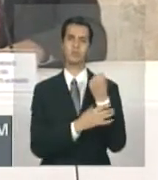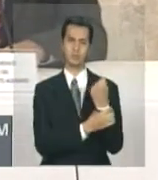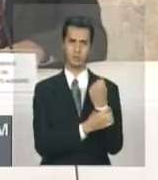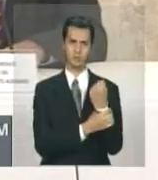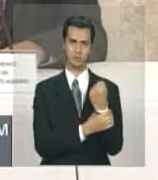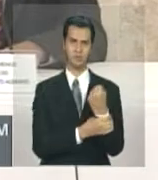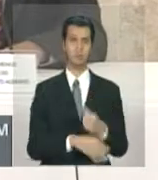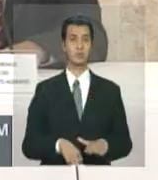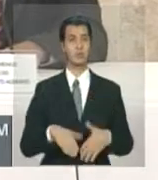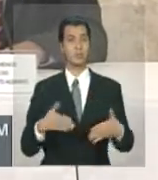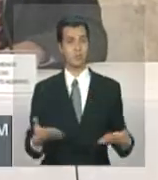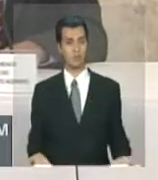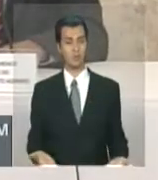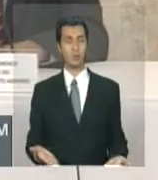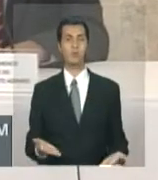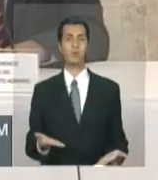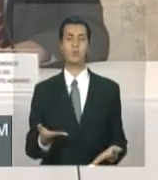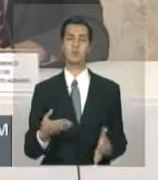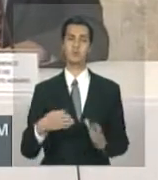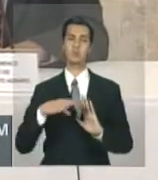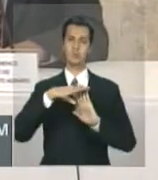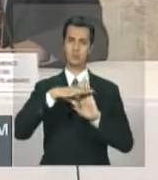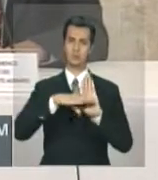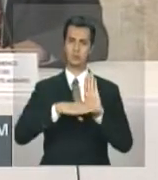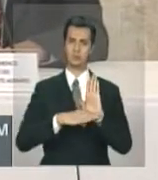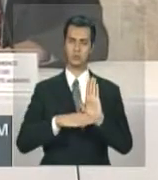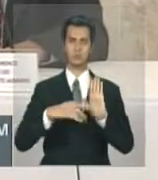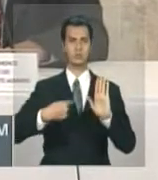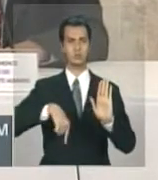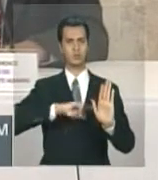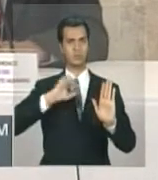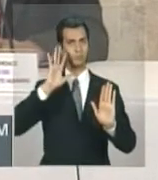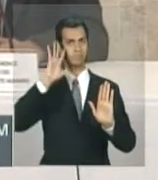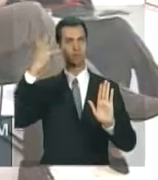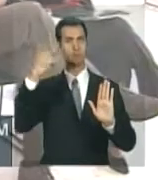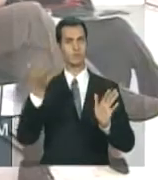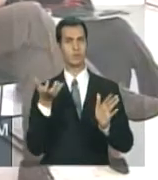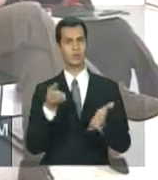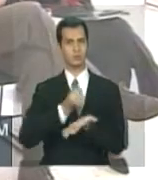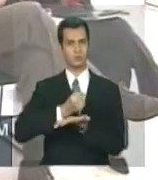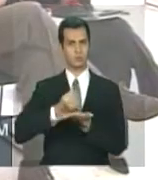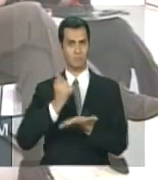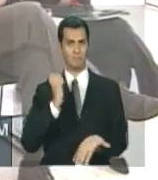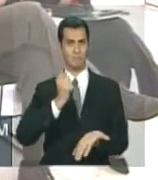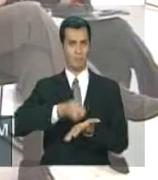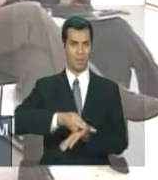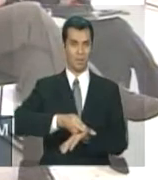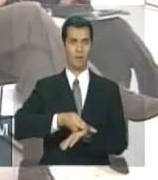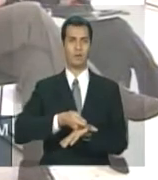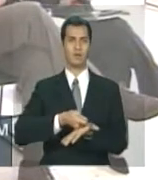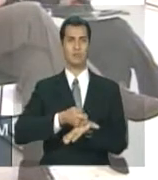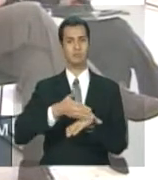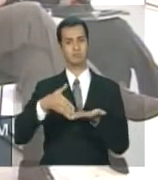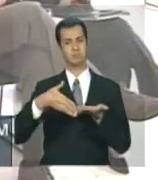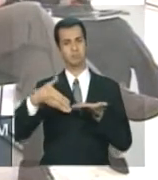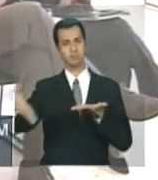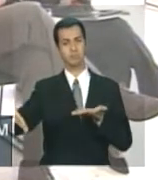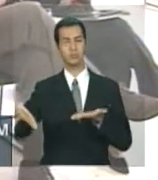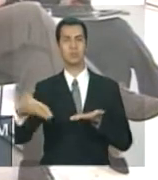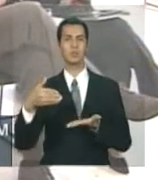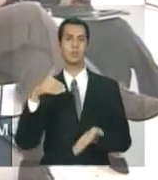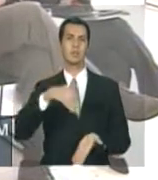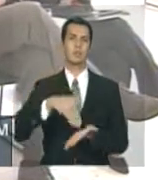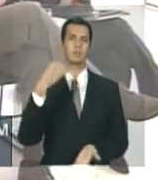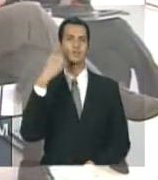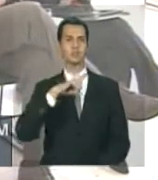providências inclusas aí de postergação de prazo de pagamento para 31